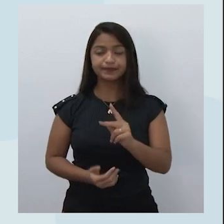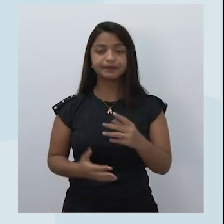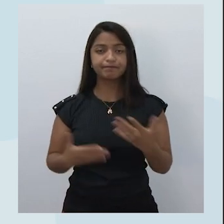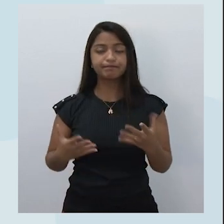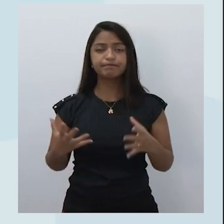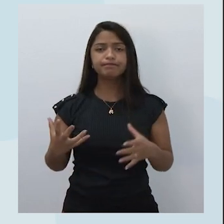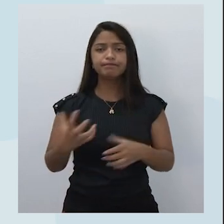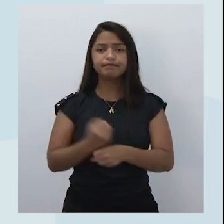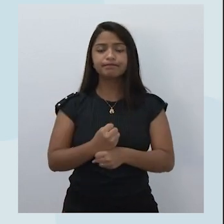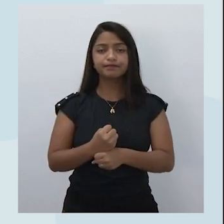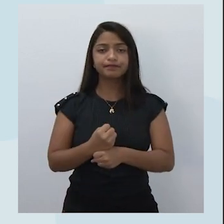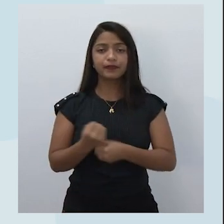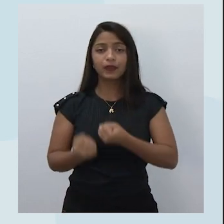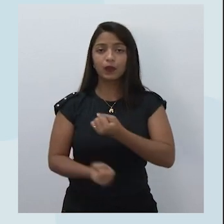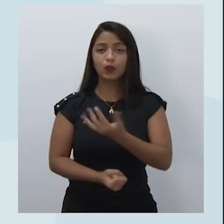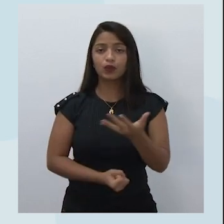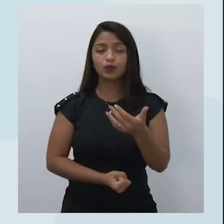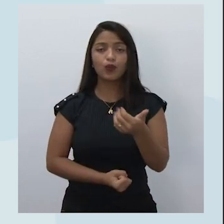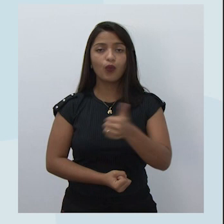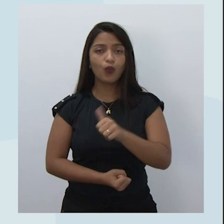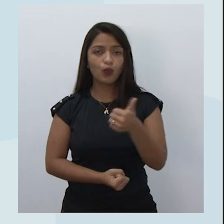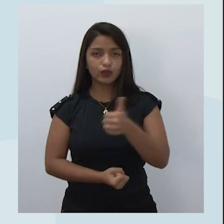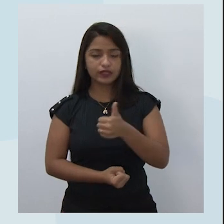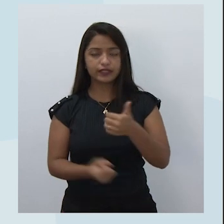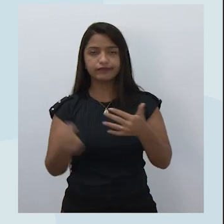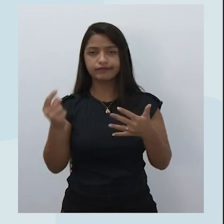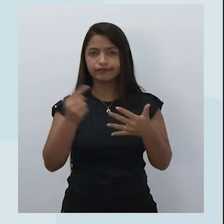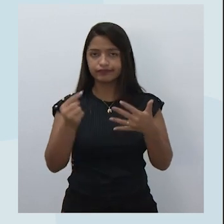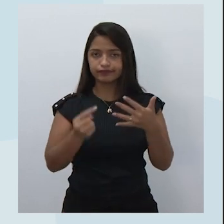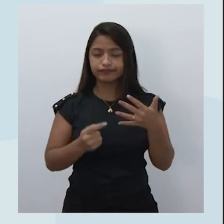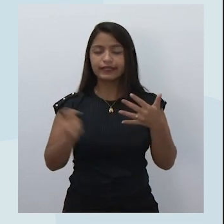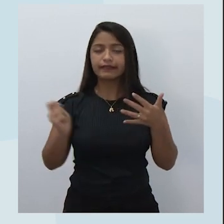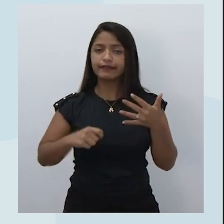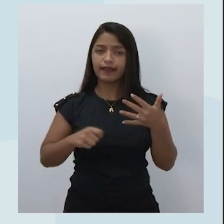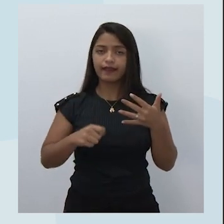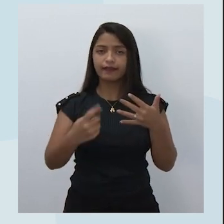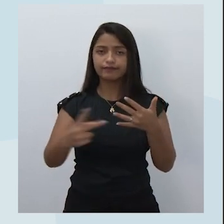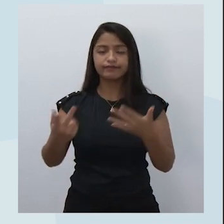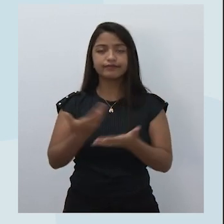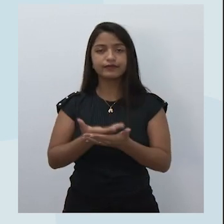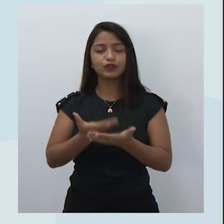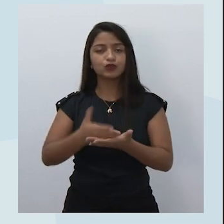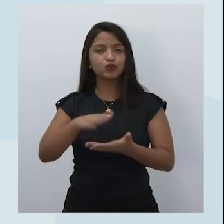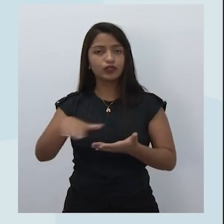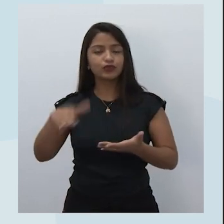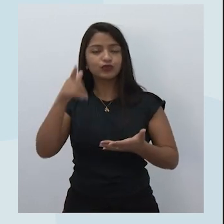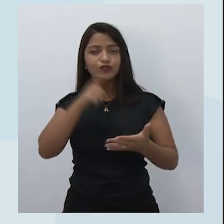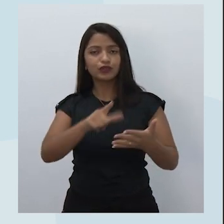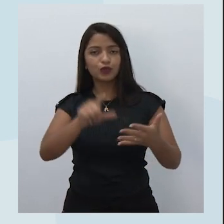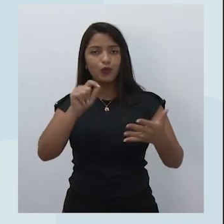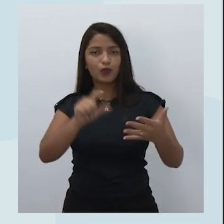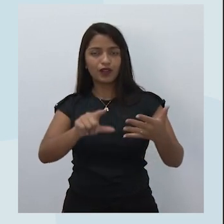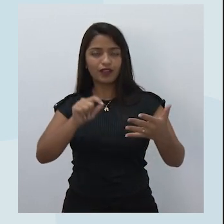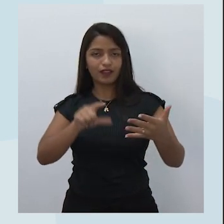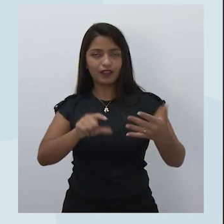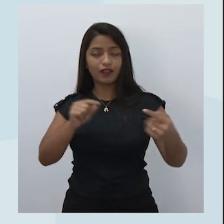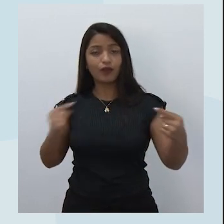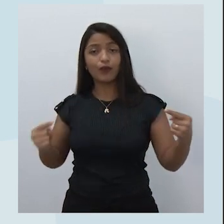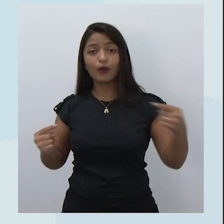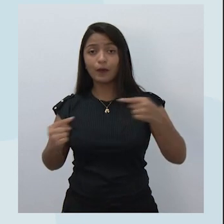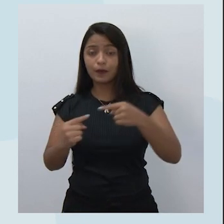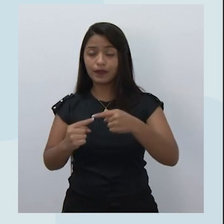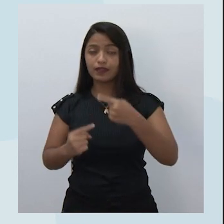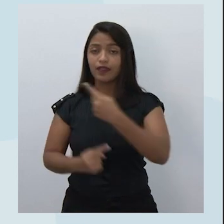aí no total 11 itinerários de opção para que nossos estudantes escolham de acordo com o